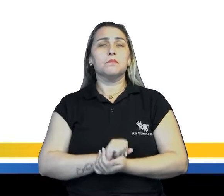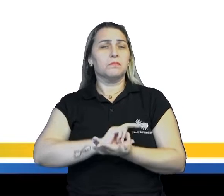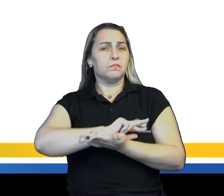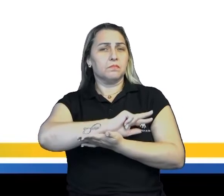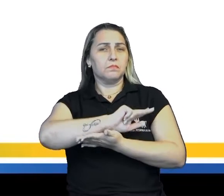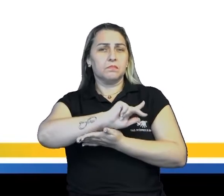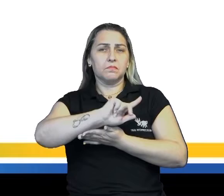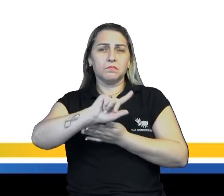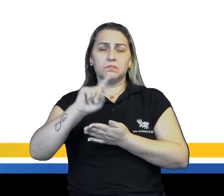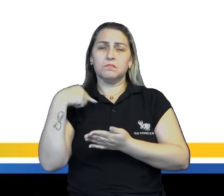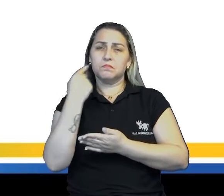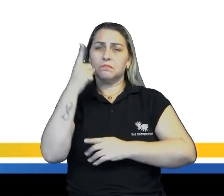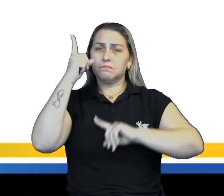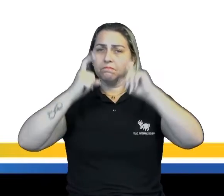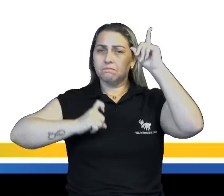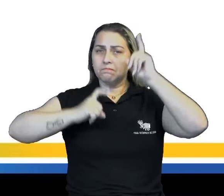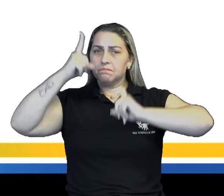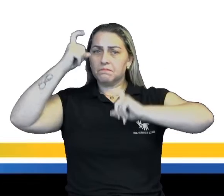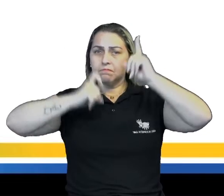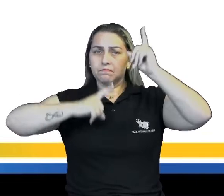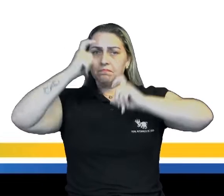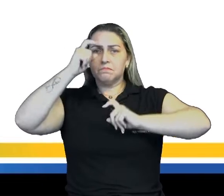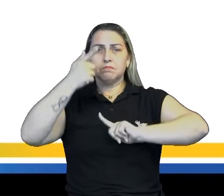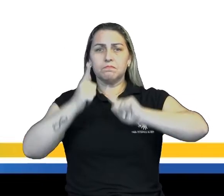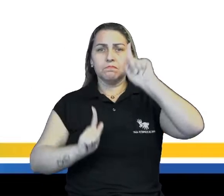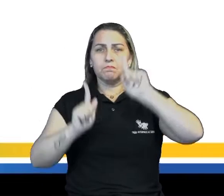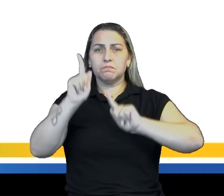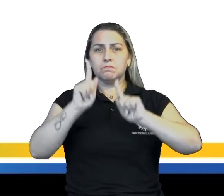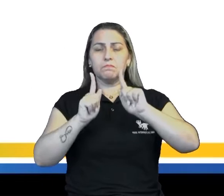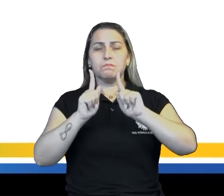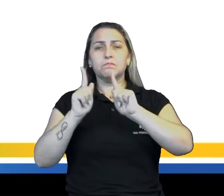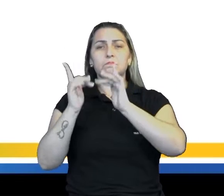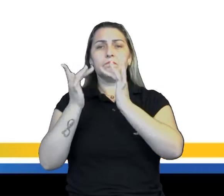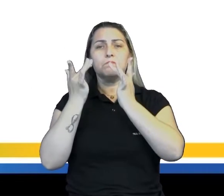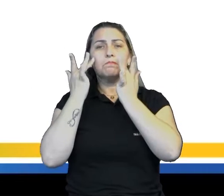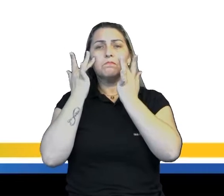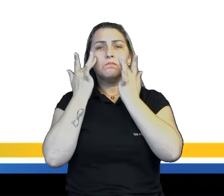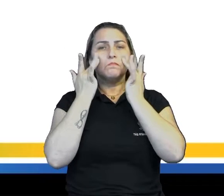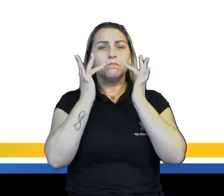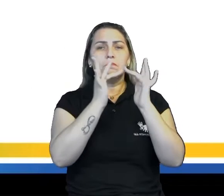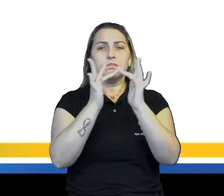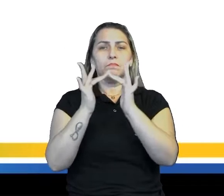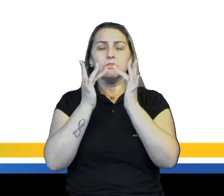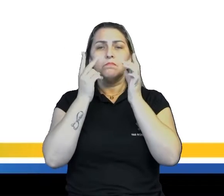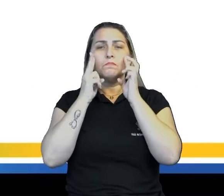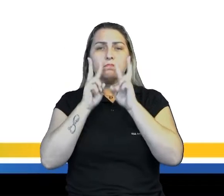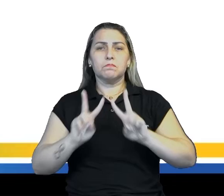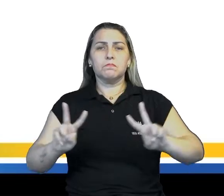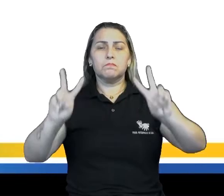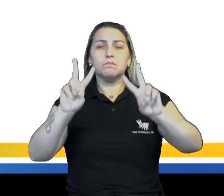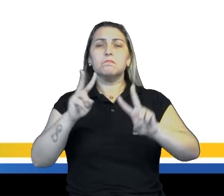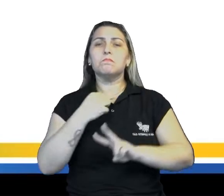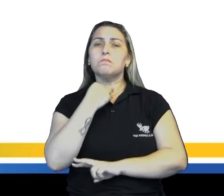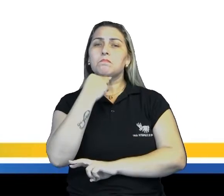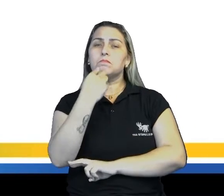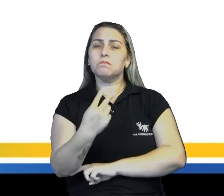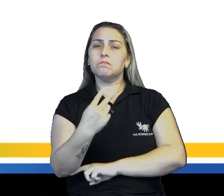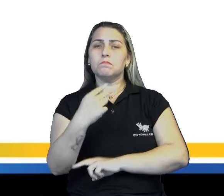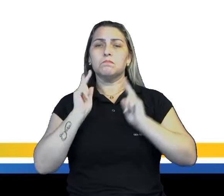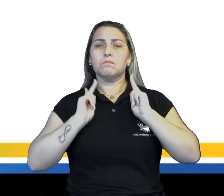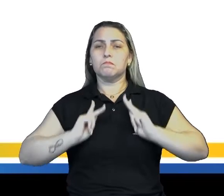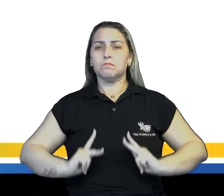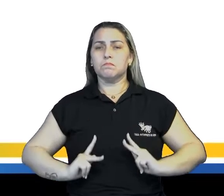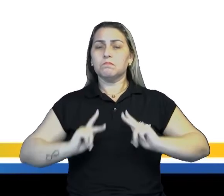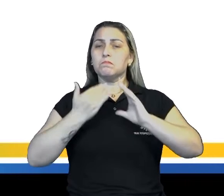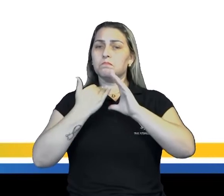Muitas vezes, nossas expressões faciais, gestos, contato visual, postura e tom de voz pode transmitir